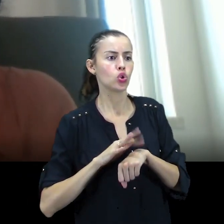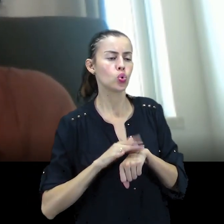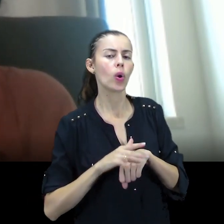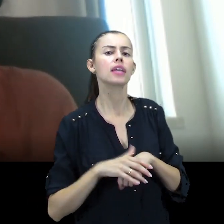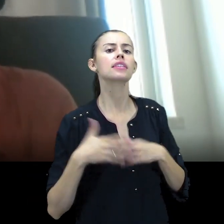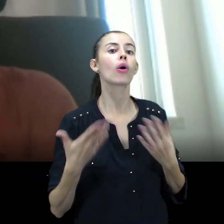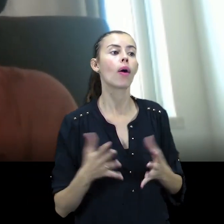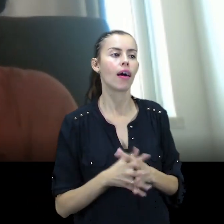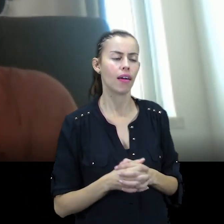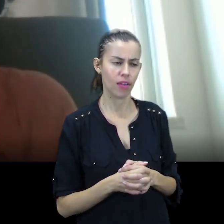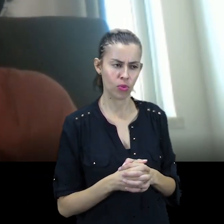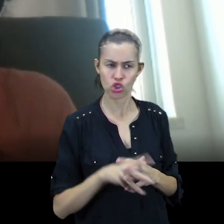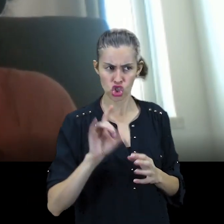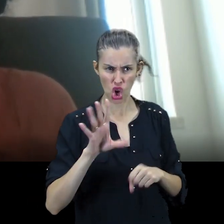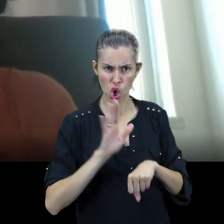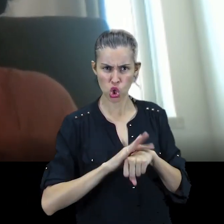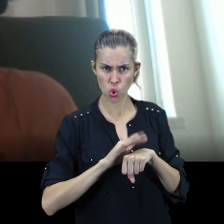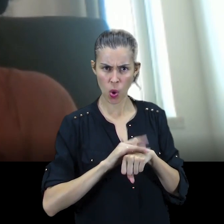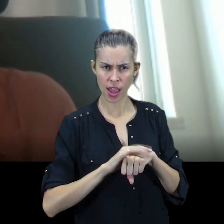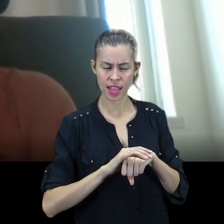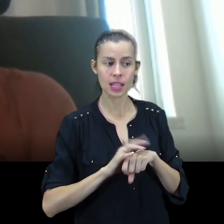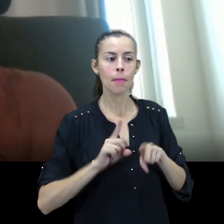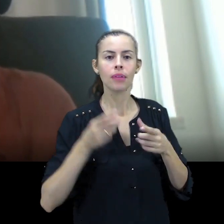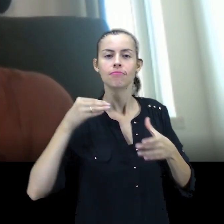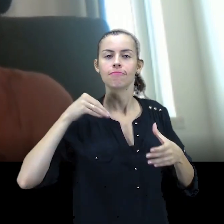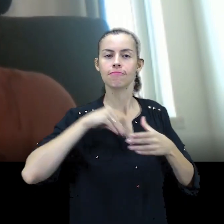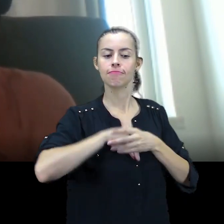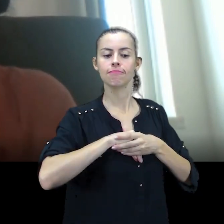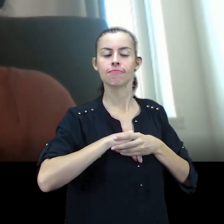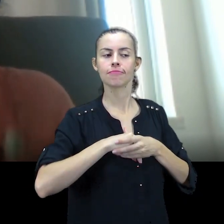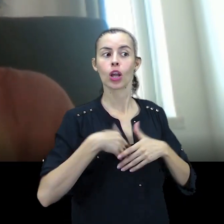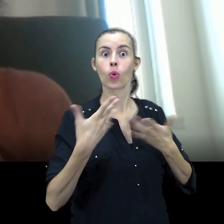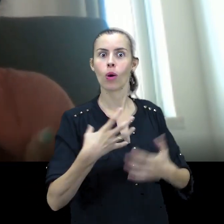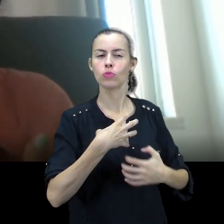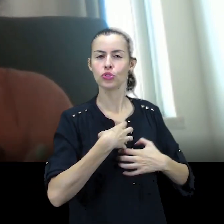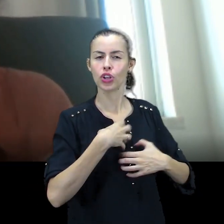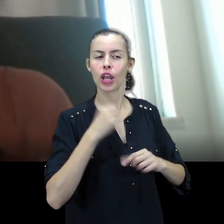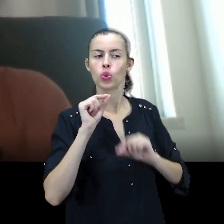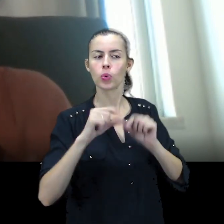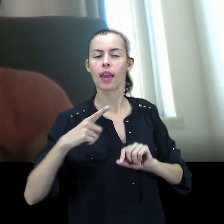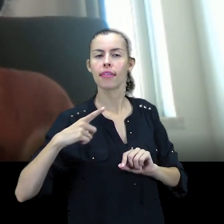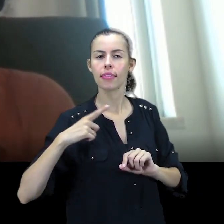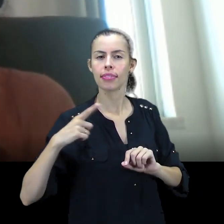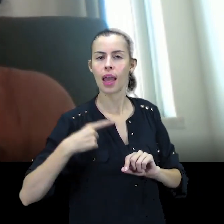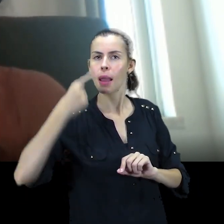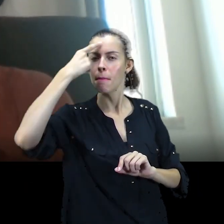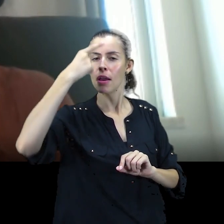num momento de prática, num momento de atendimento ao público, sem antes ter uma formação,